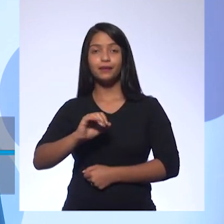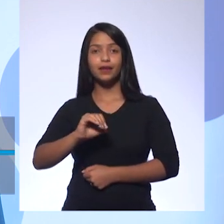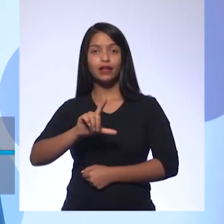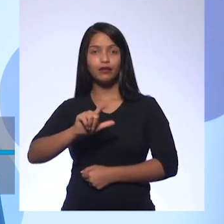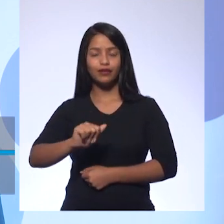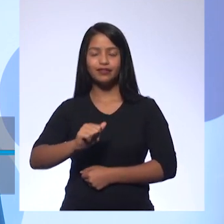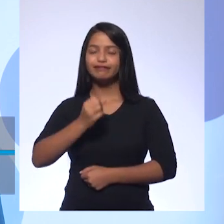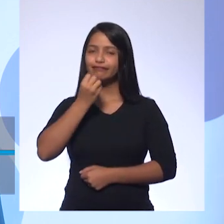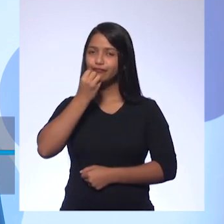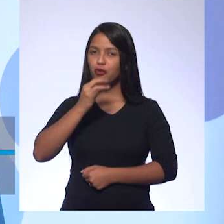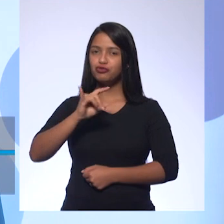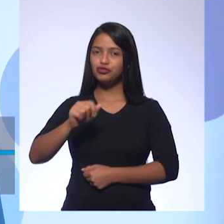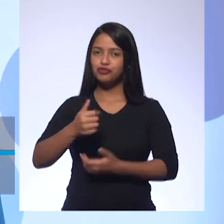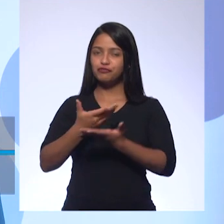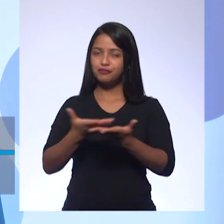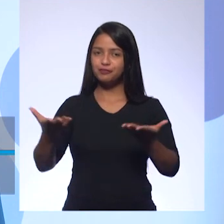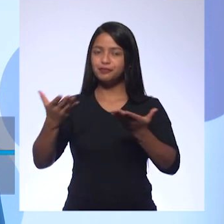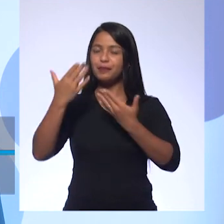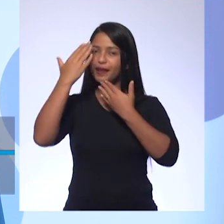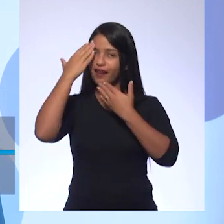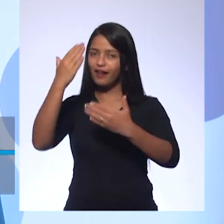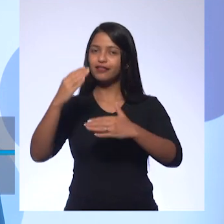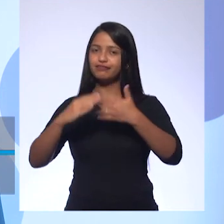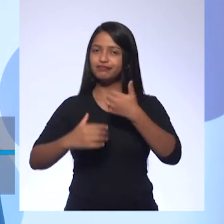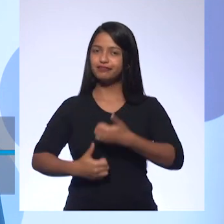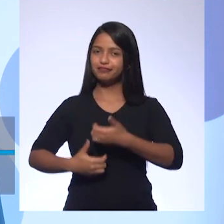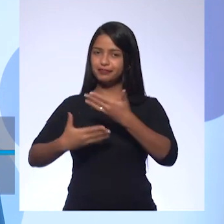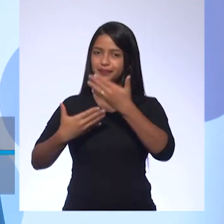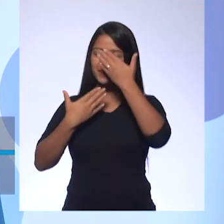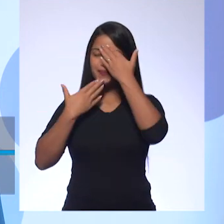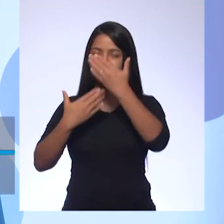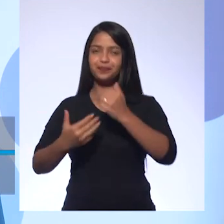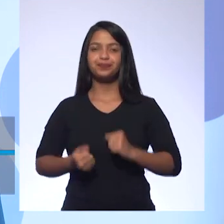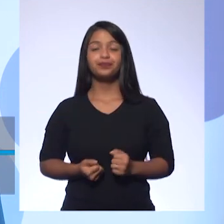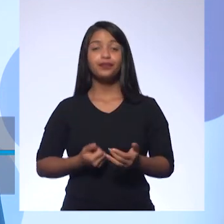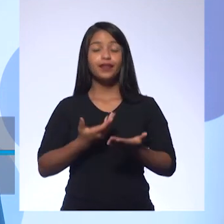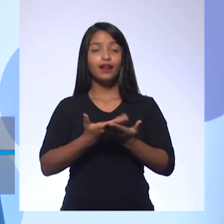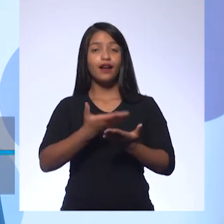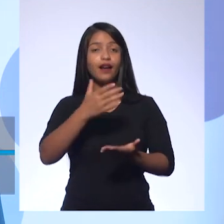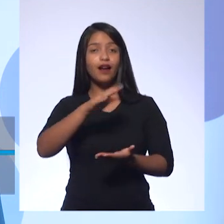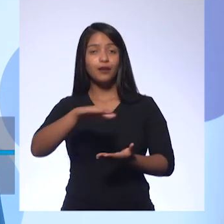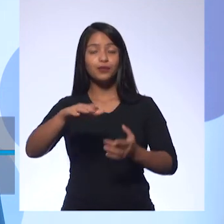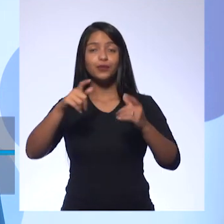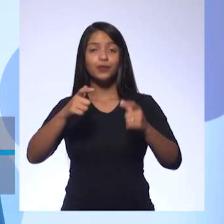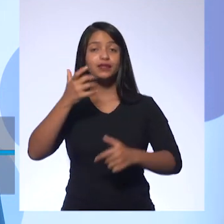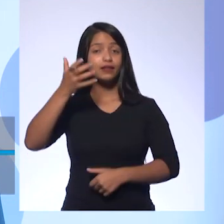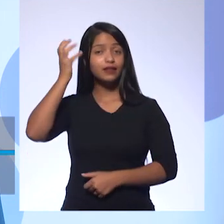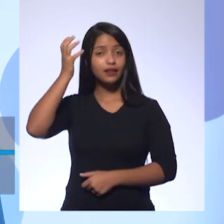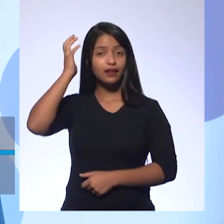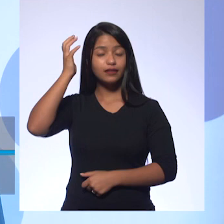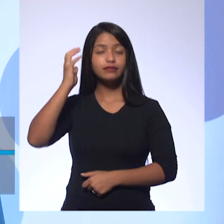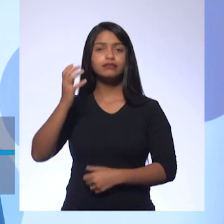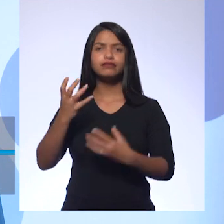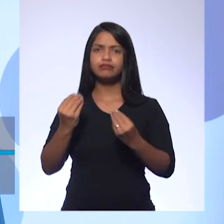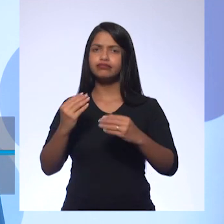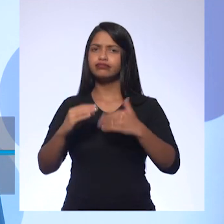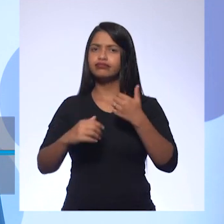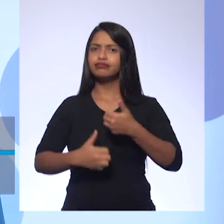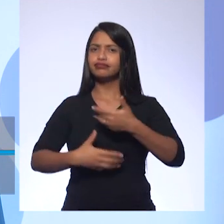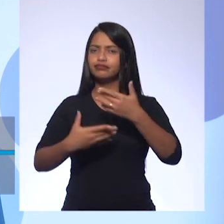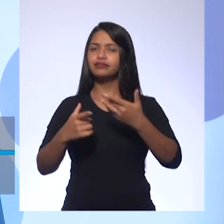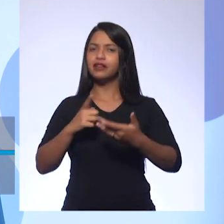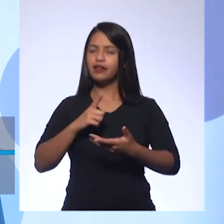muito bem, obrigado pela participação. Alunos aí da escola Carina, em Santo André, participando, assistindo a